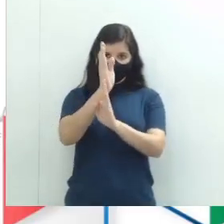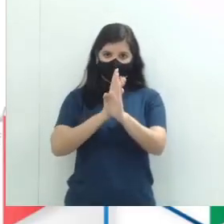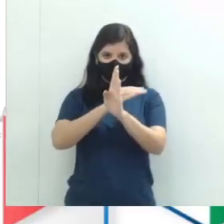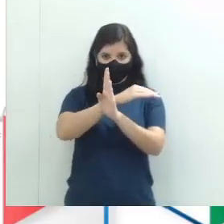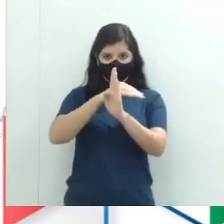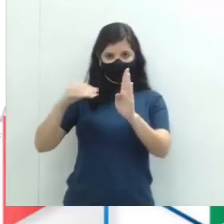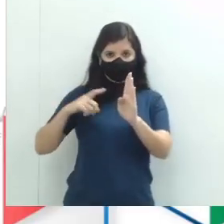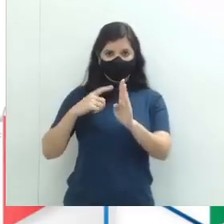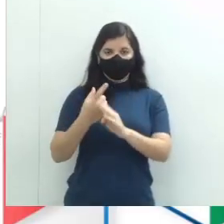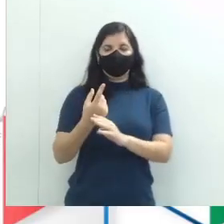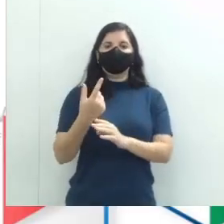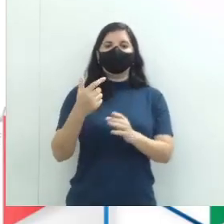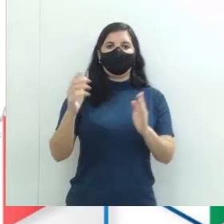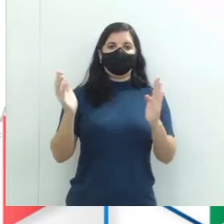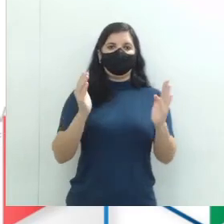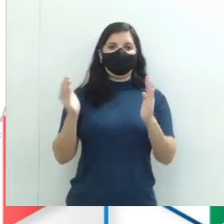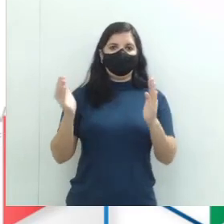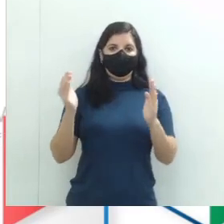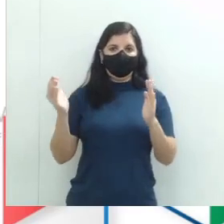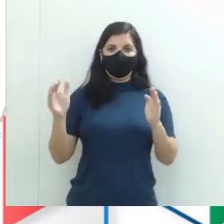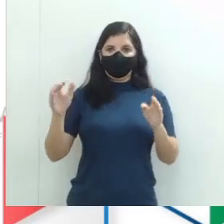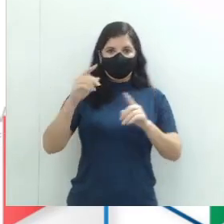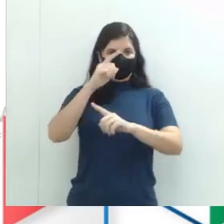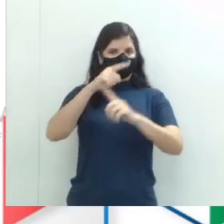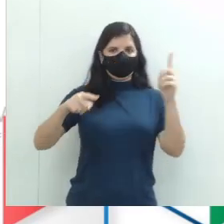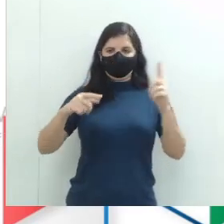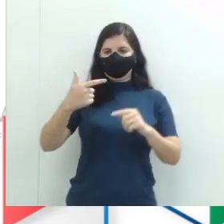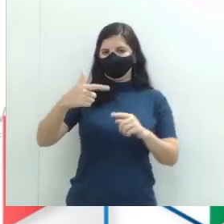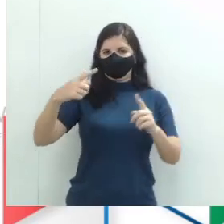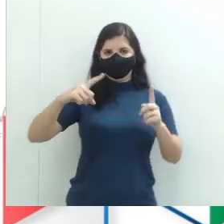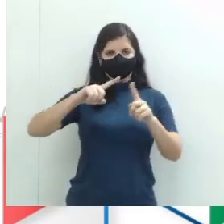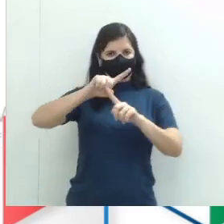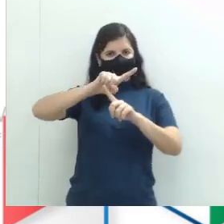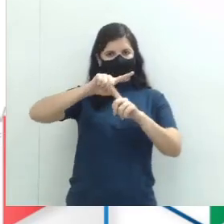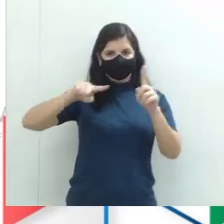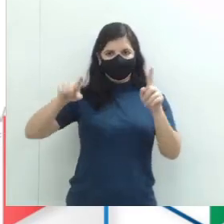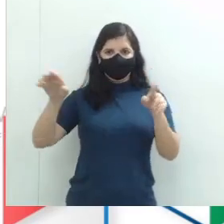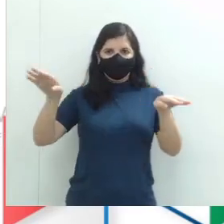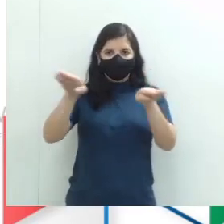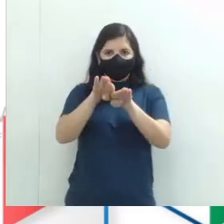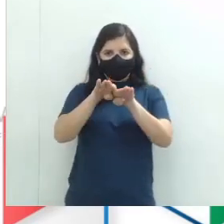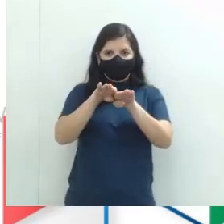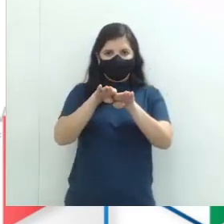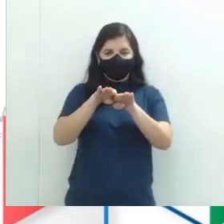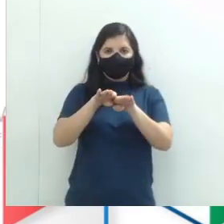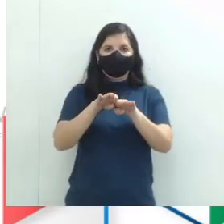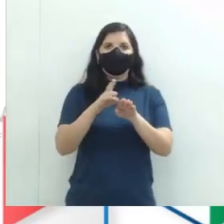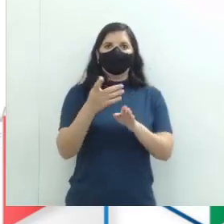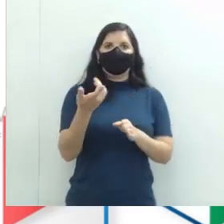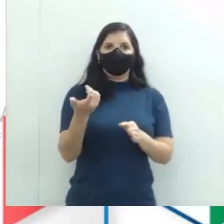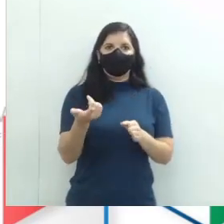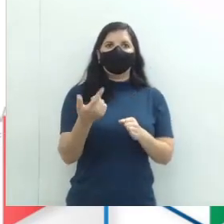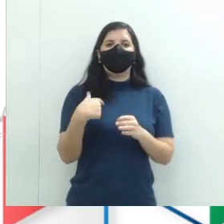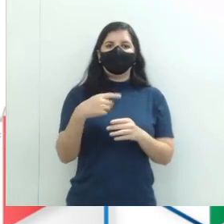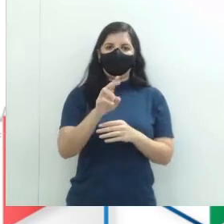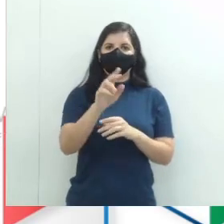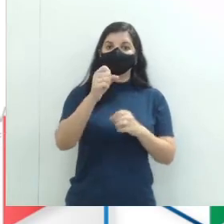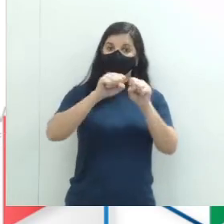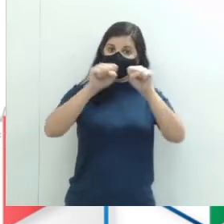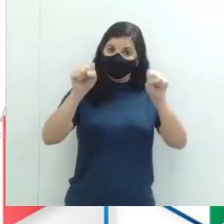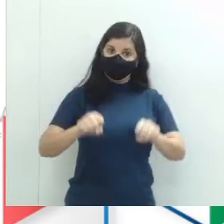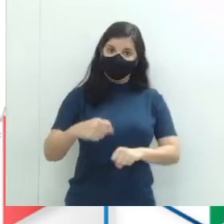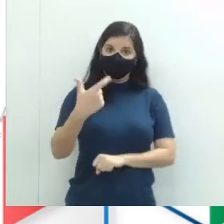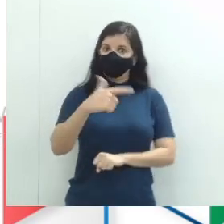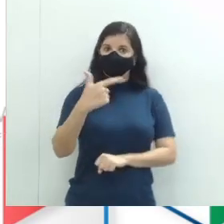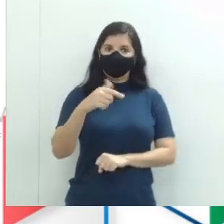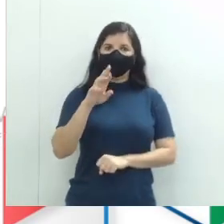com duas incógnitas são paralelas, elas não se cruzam, ou seja, não se cruzam, dizemos que o sistema não